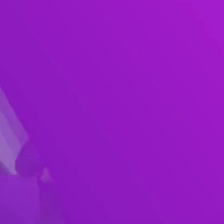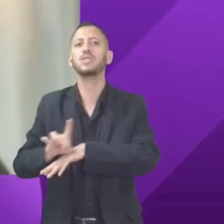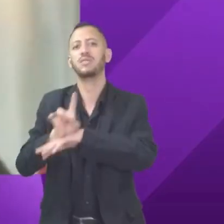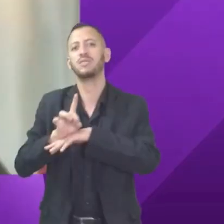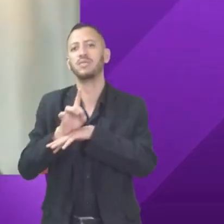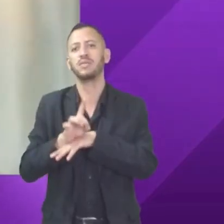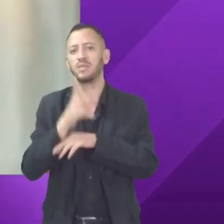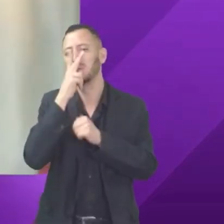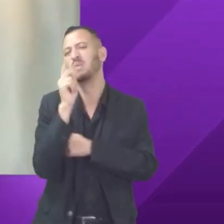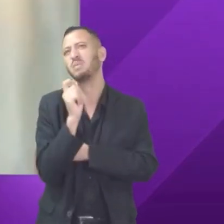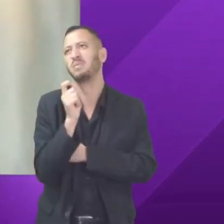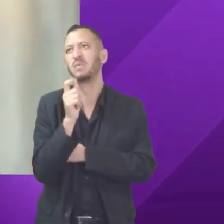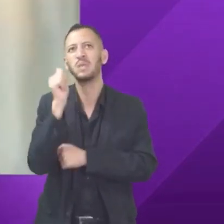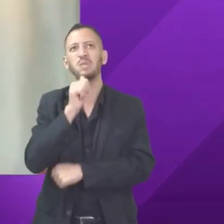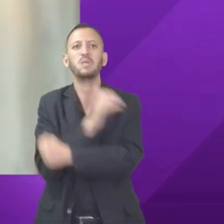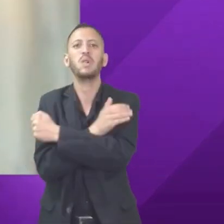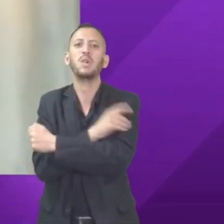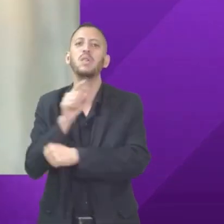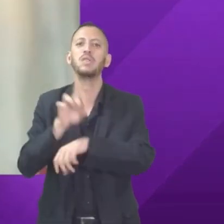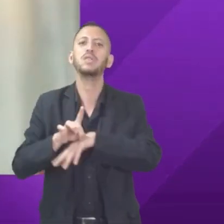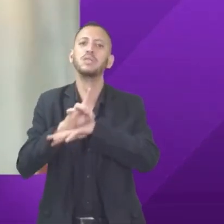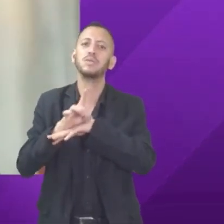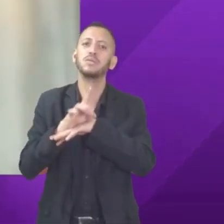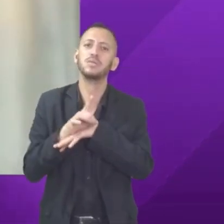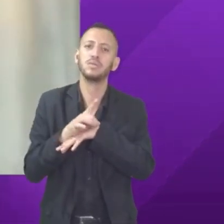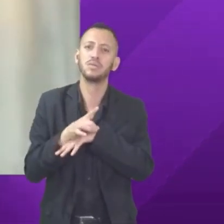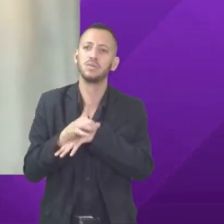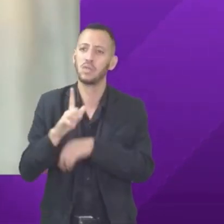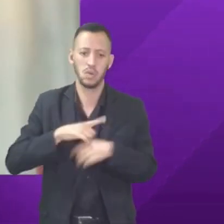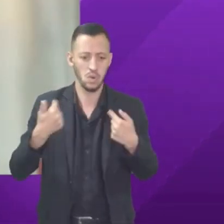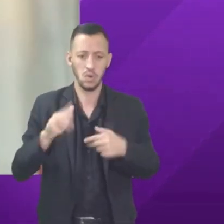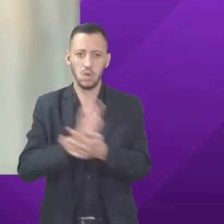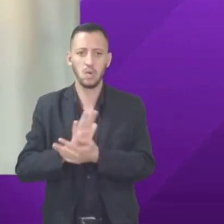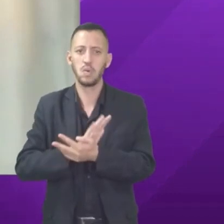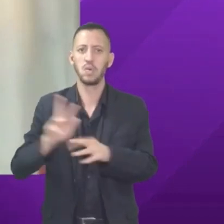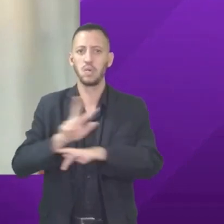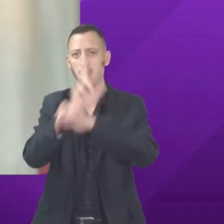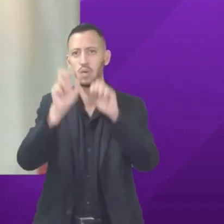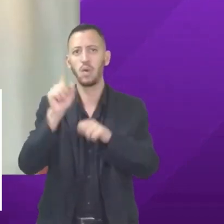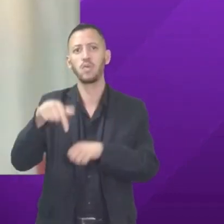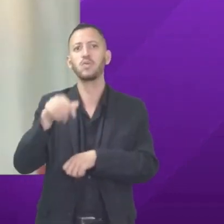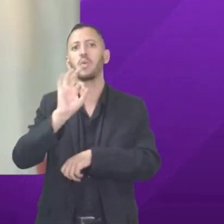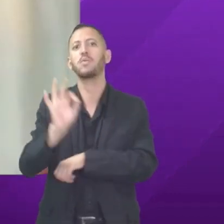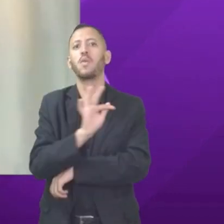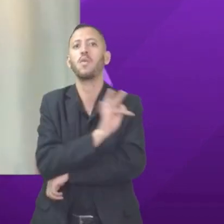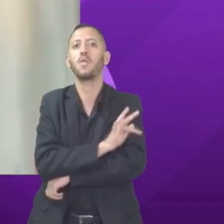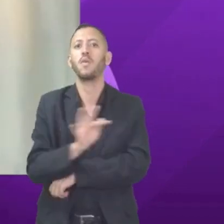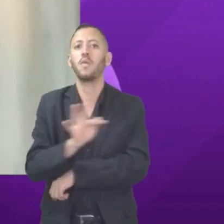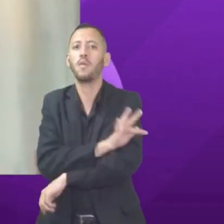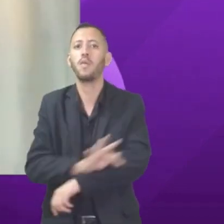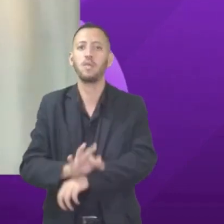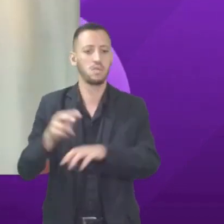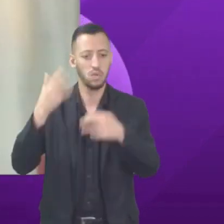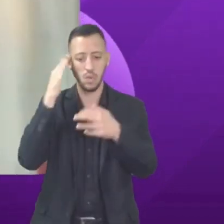O que seria esse feminismo digital? Então, não existe uma definição formal do que seria esse